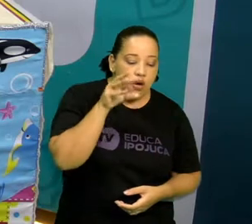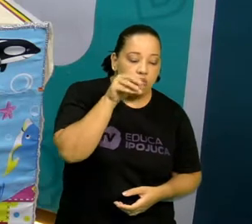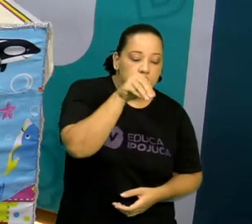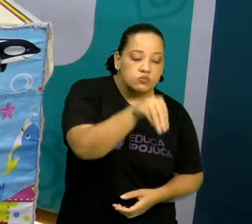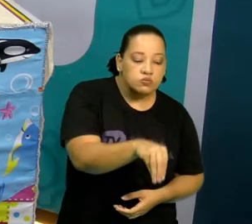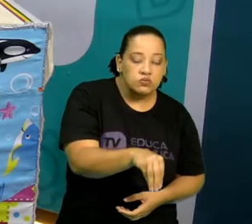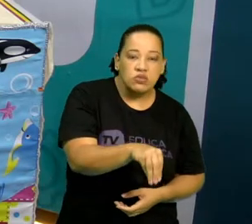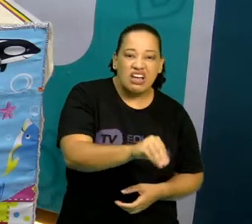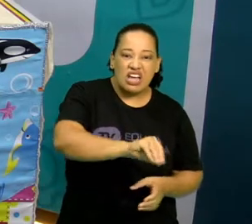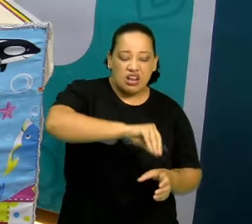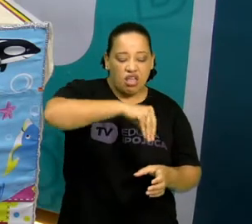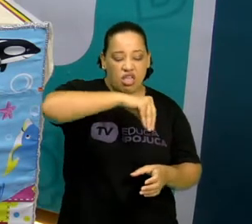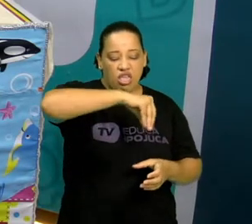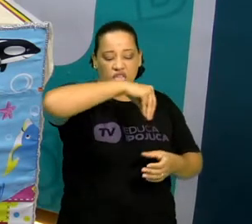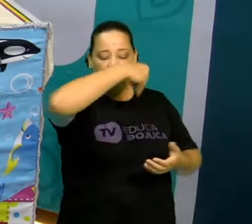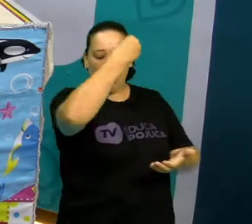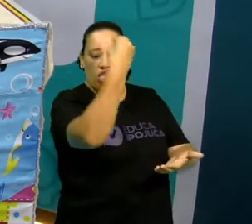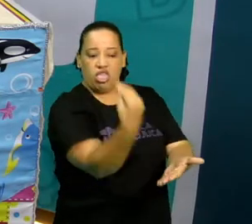da panela, leiturinha.